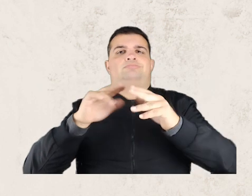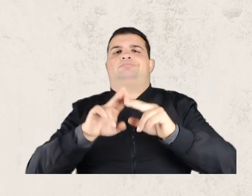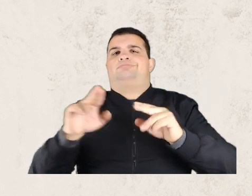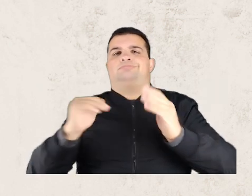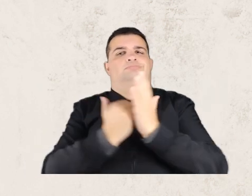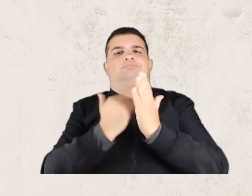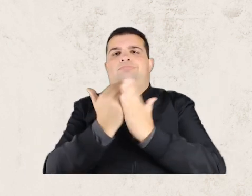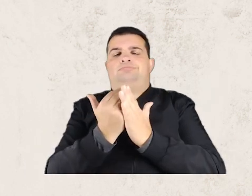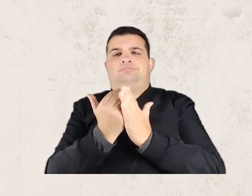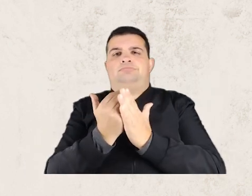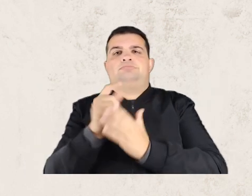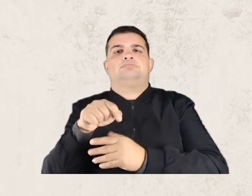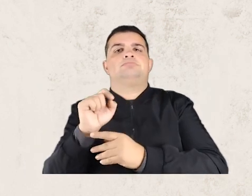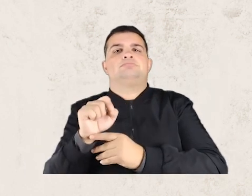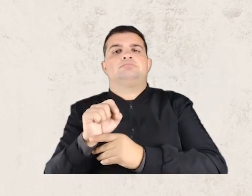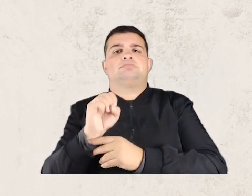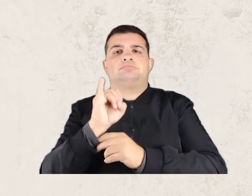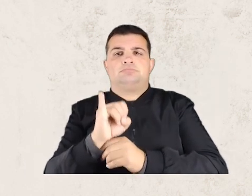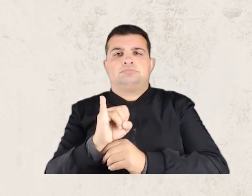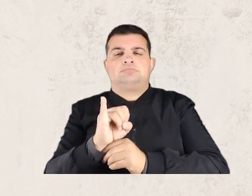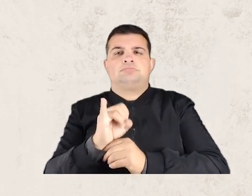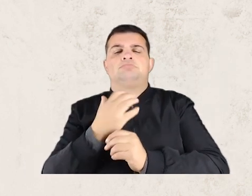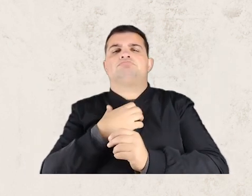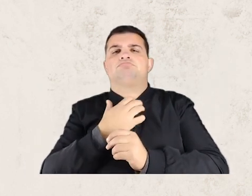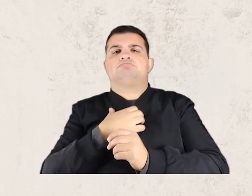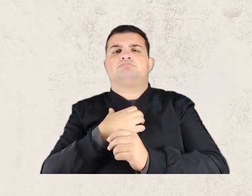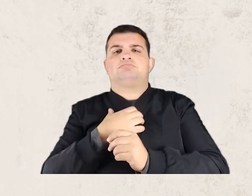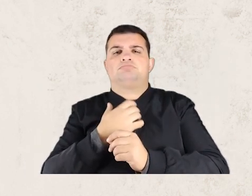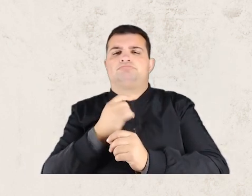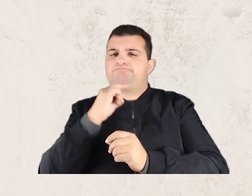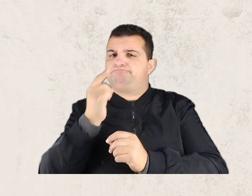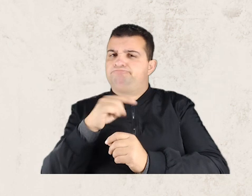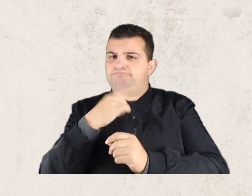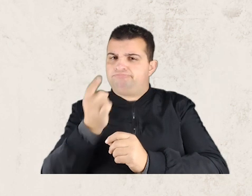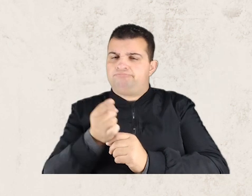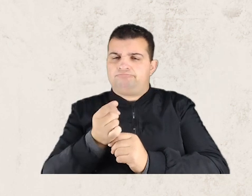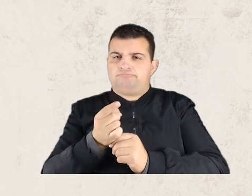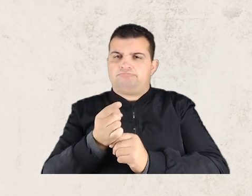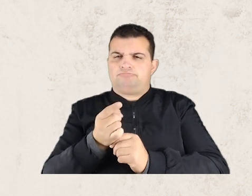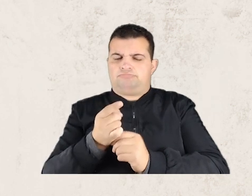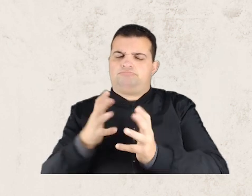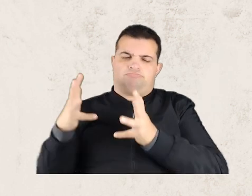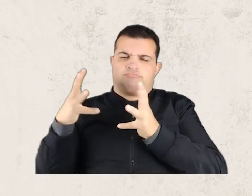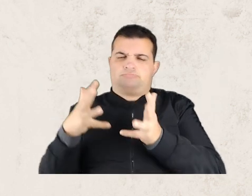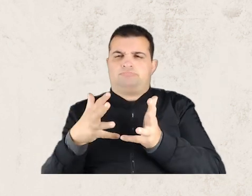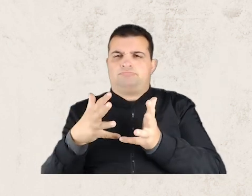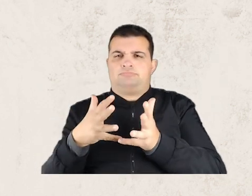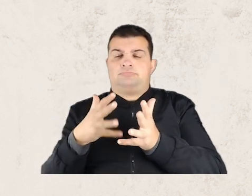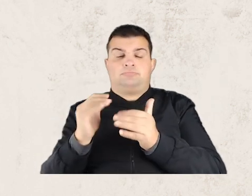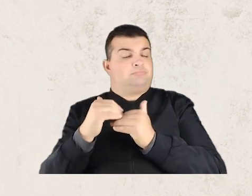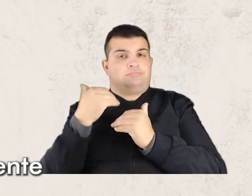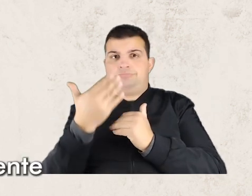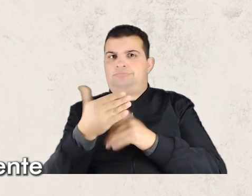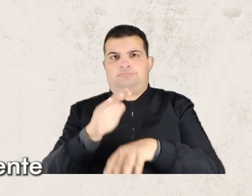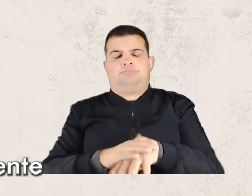né, na paisagem social, da nossa conjuntura. Para a psicologia ser social, é preciso ir além da